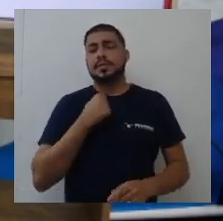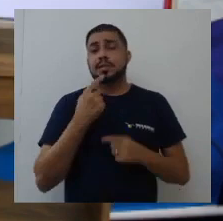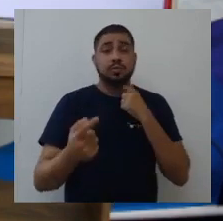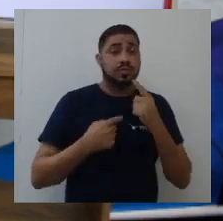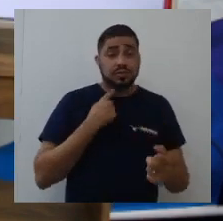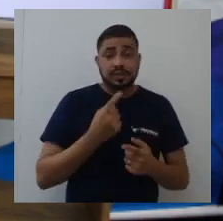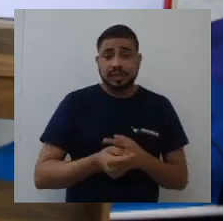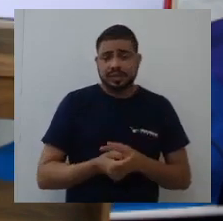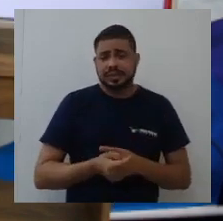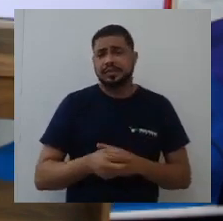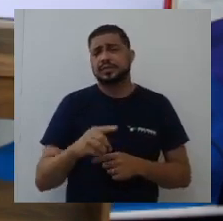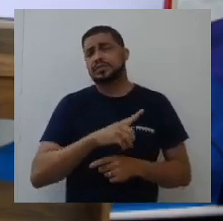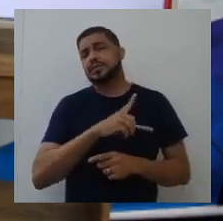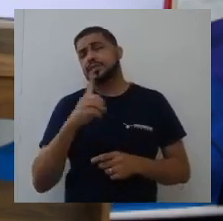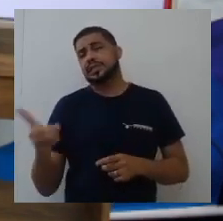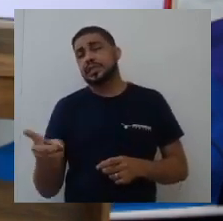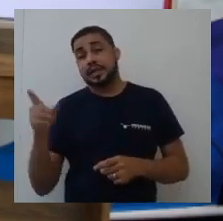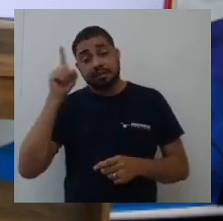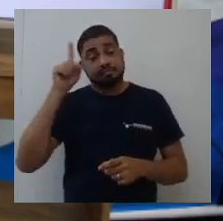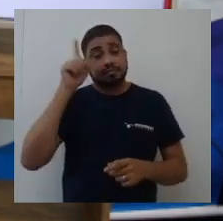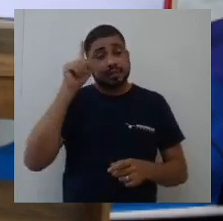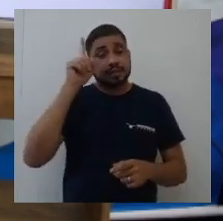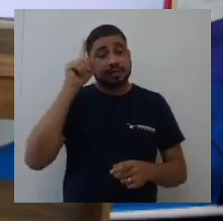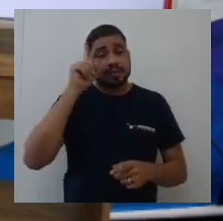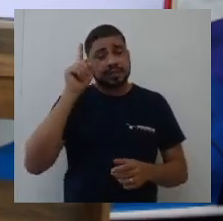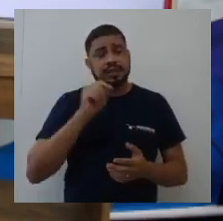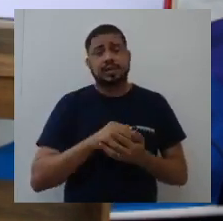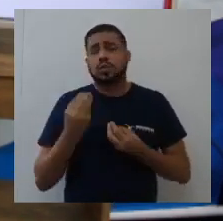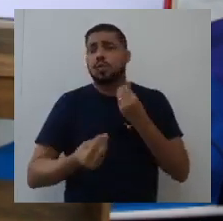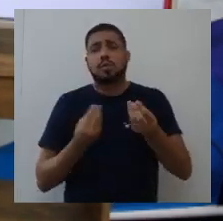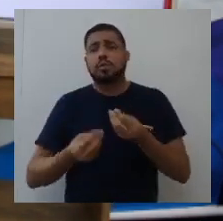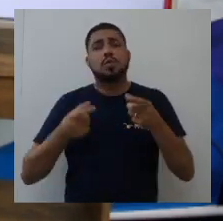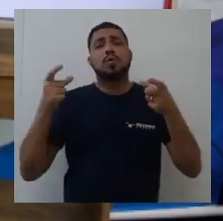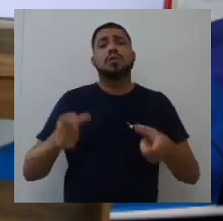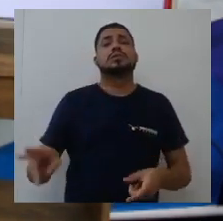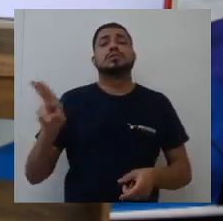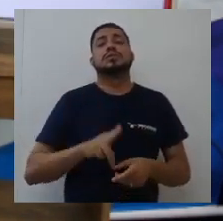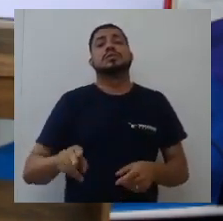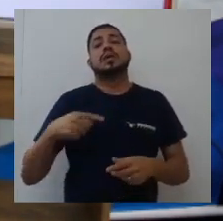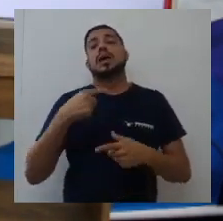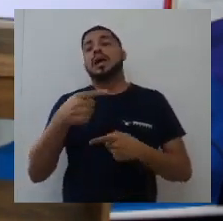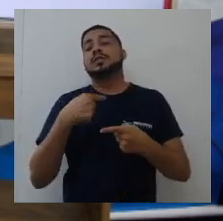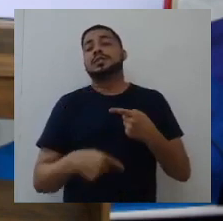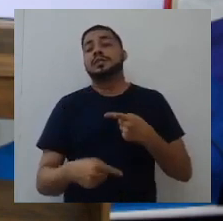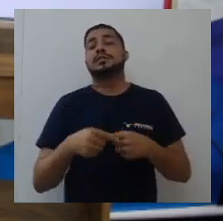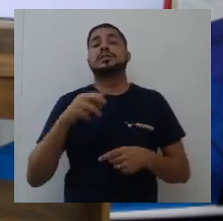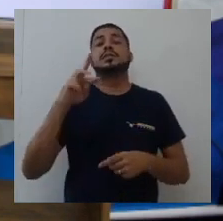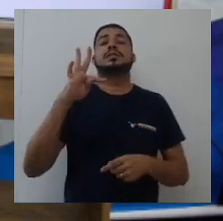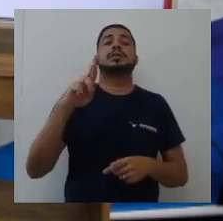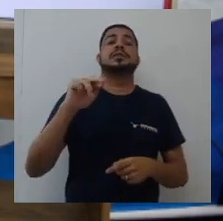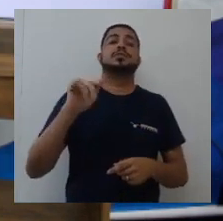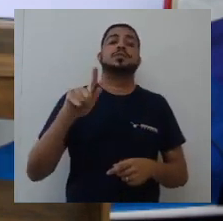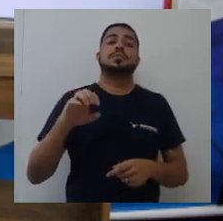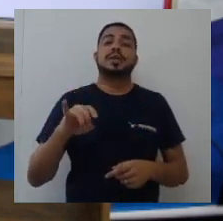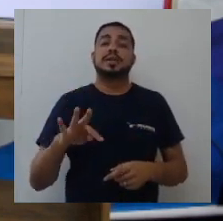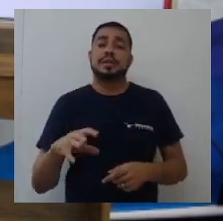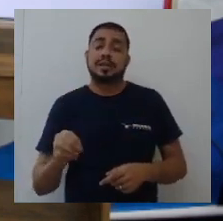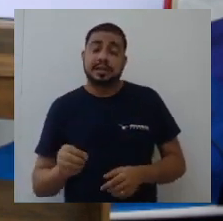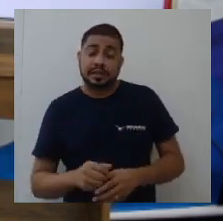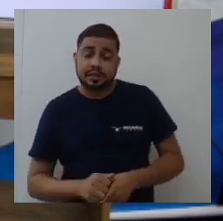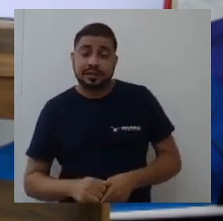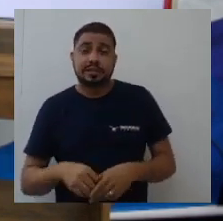é que no dia a dia, como e onde usamos as razões trigonométricas. Exatamente